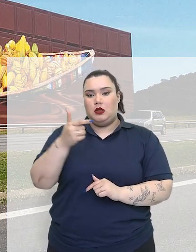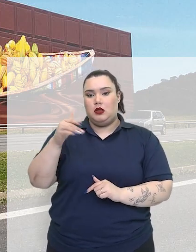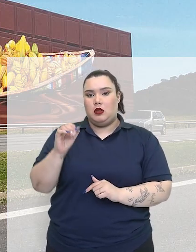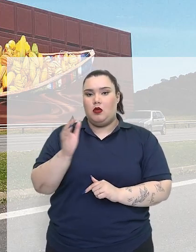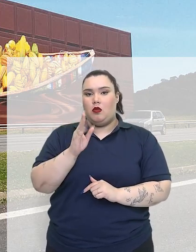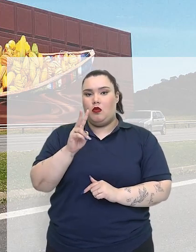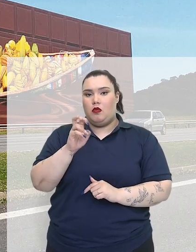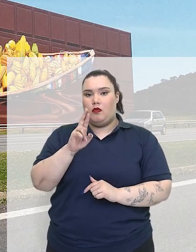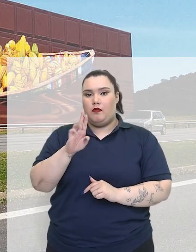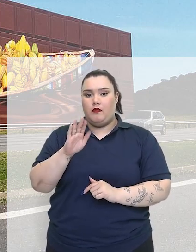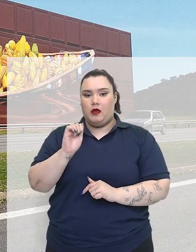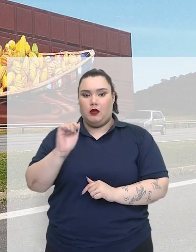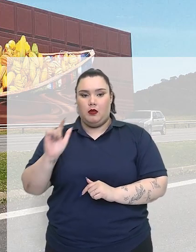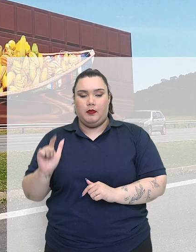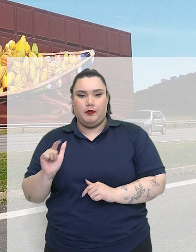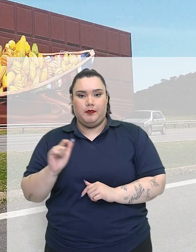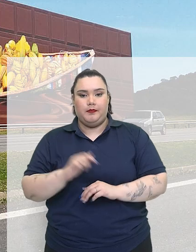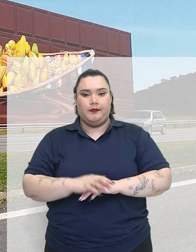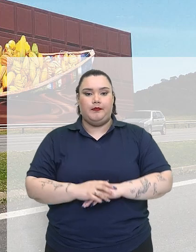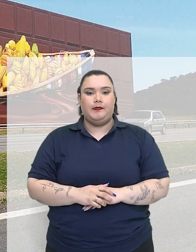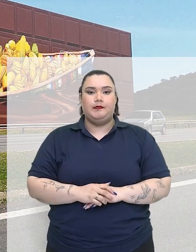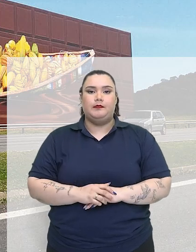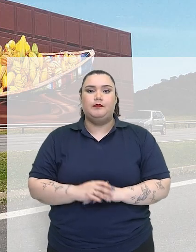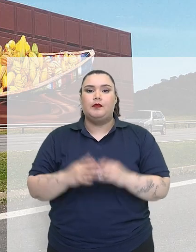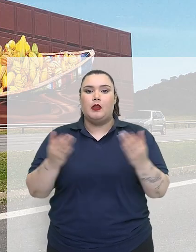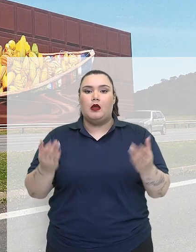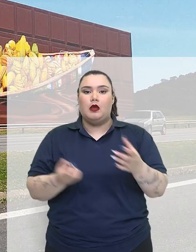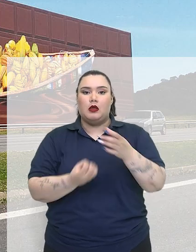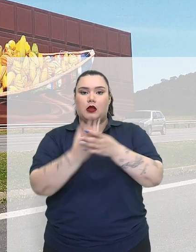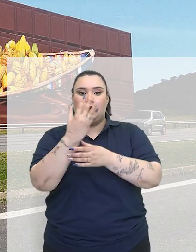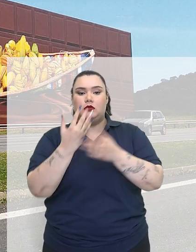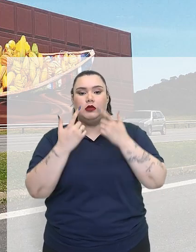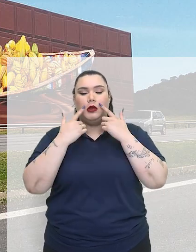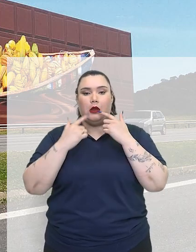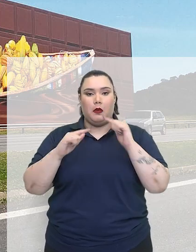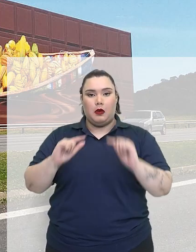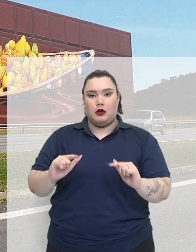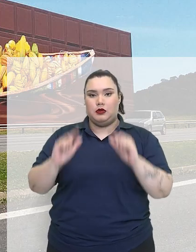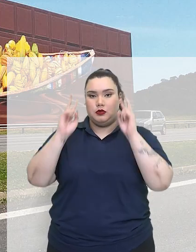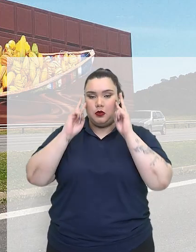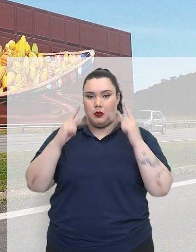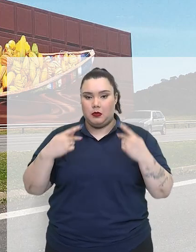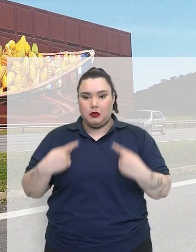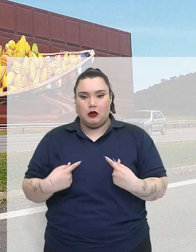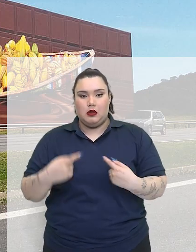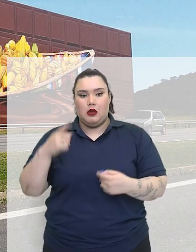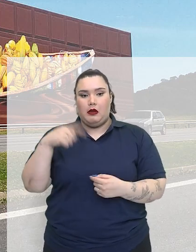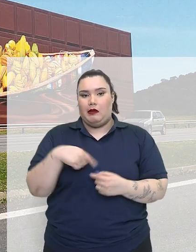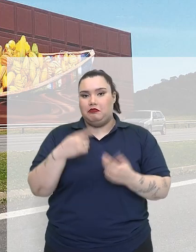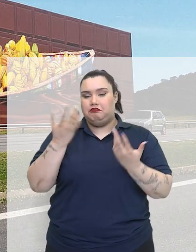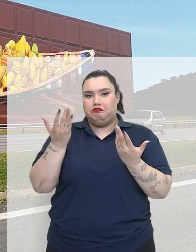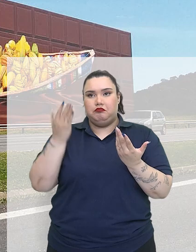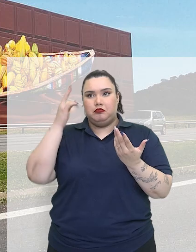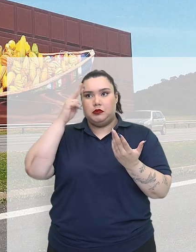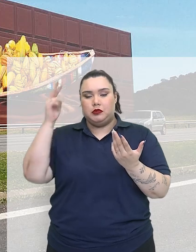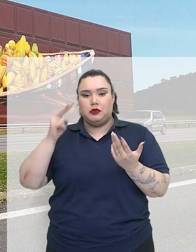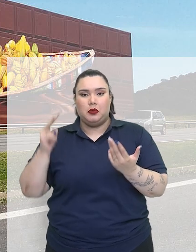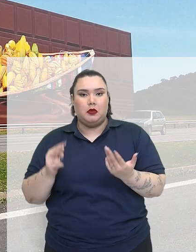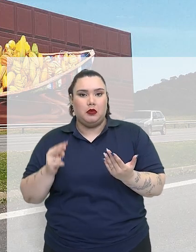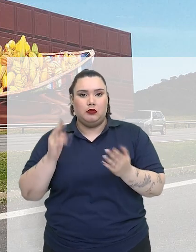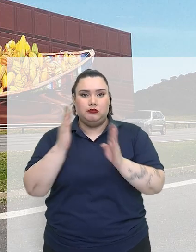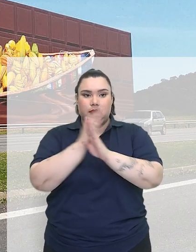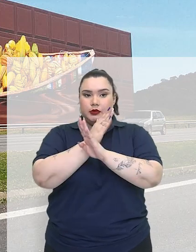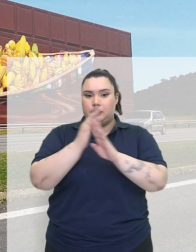não tem palavras. Então, a origem da linguagem humana, ela é um mistério antigo,